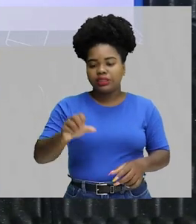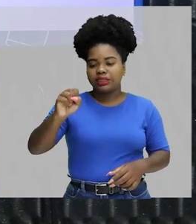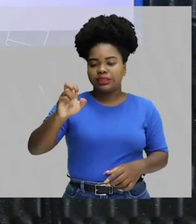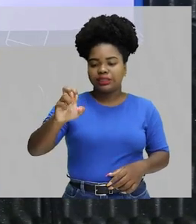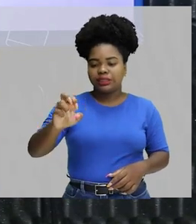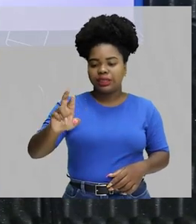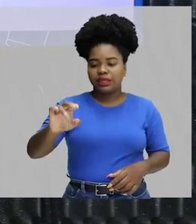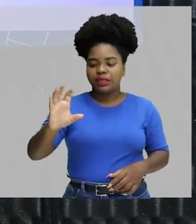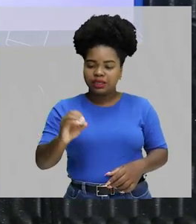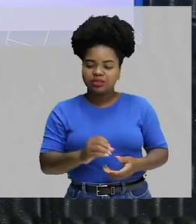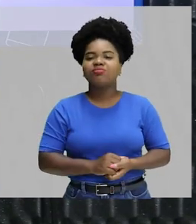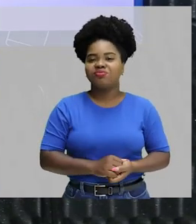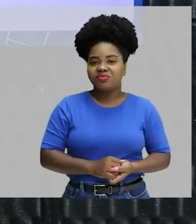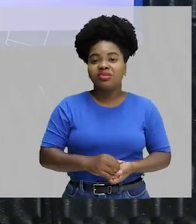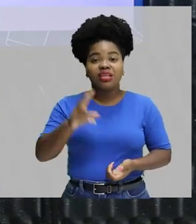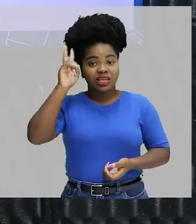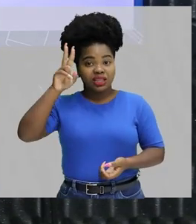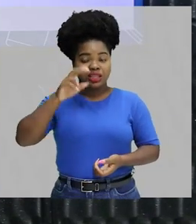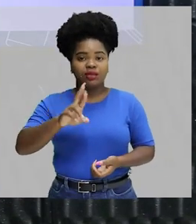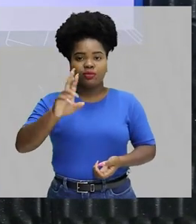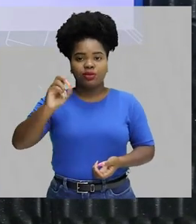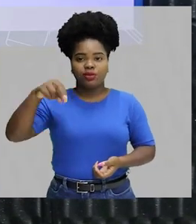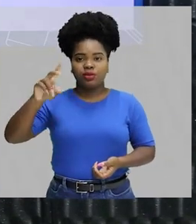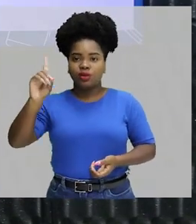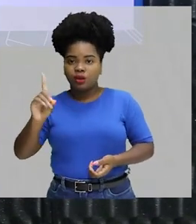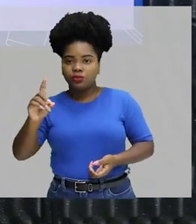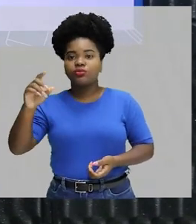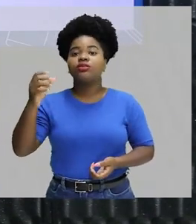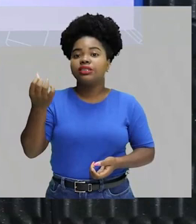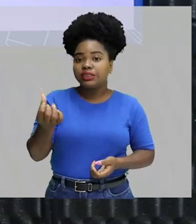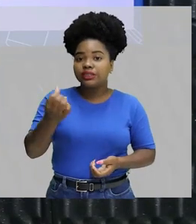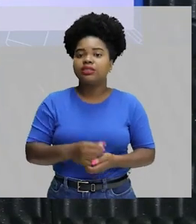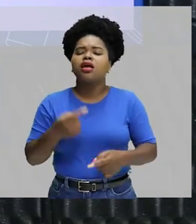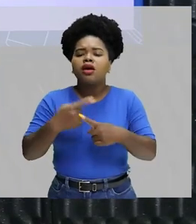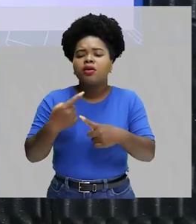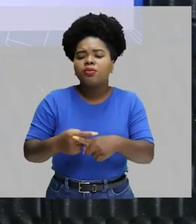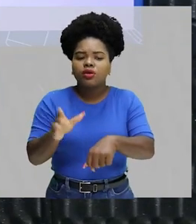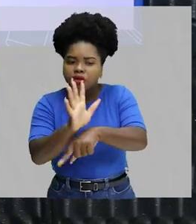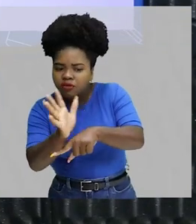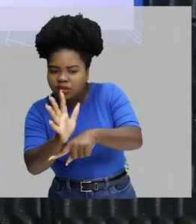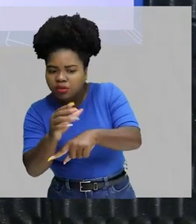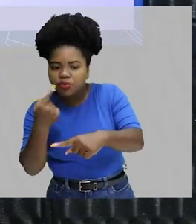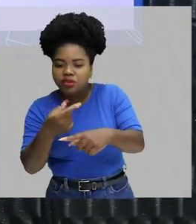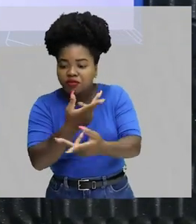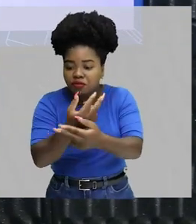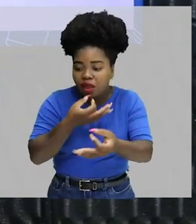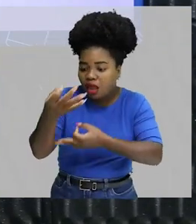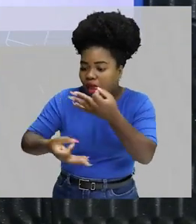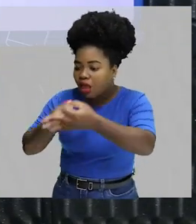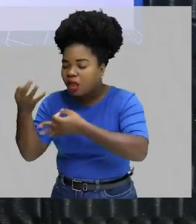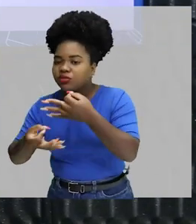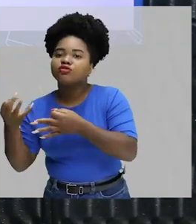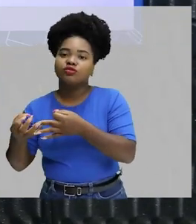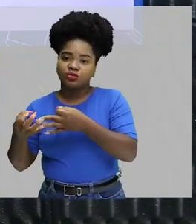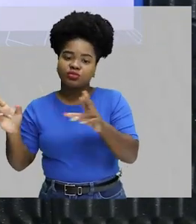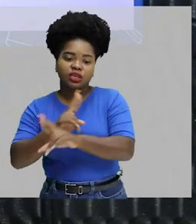frita um um dois TR por que que eu fui assistir porque eu vi muito comentário acerca disso porque eu vi muitos símbolos a